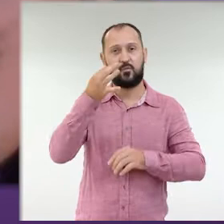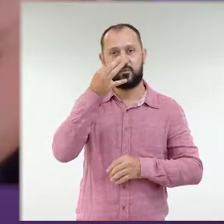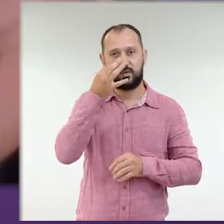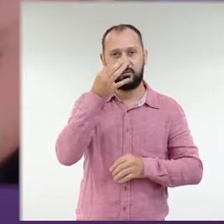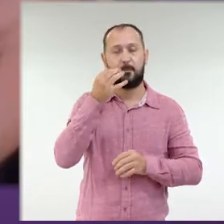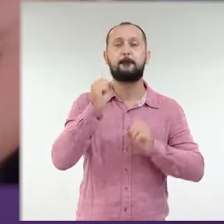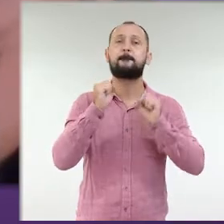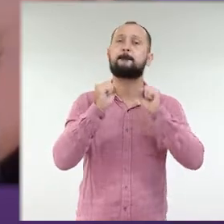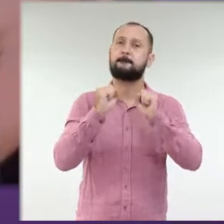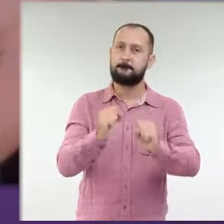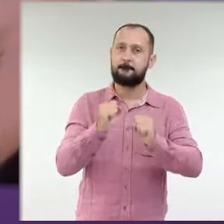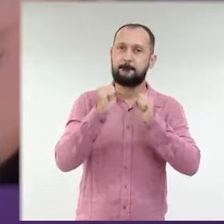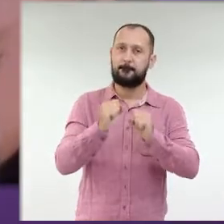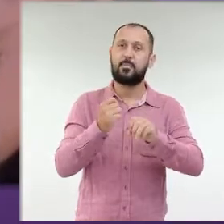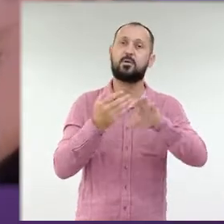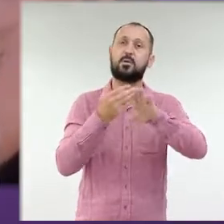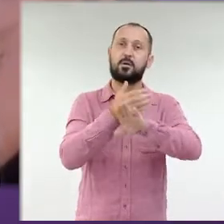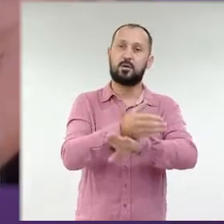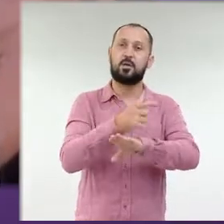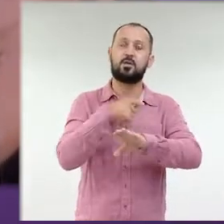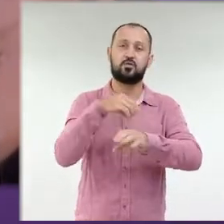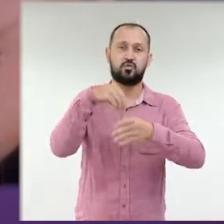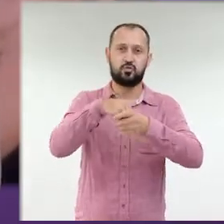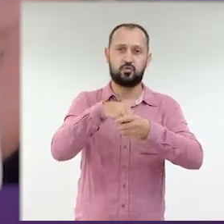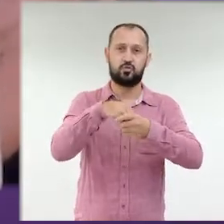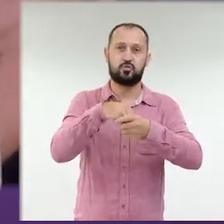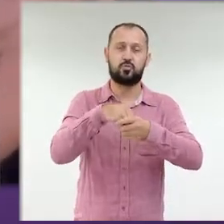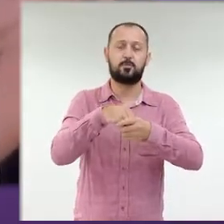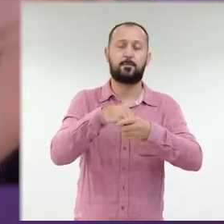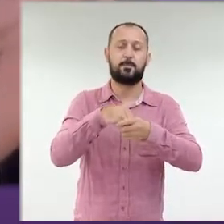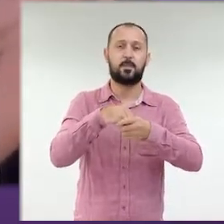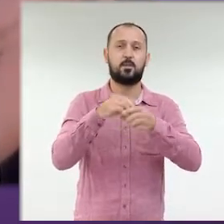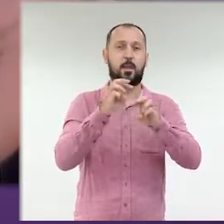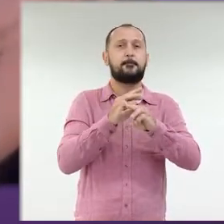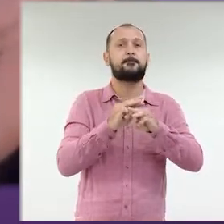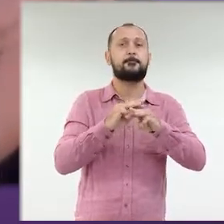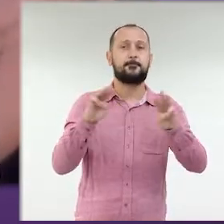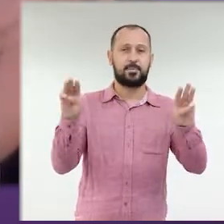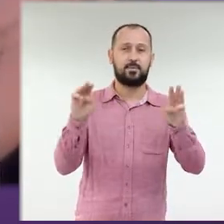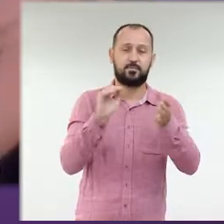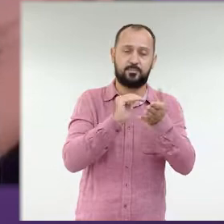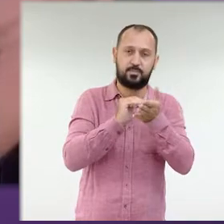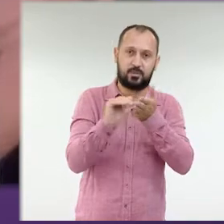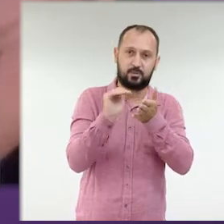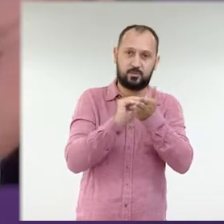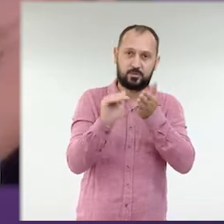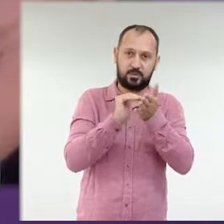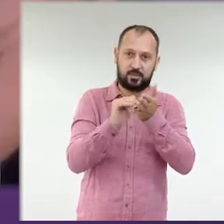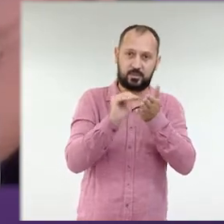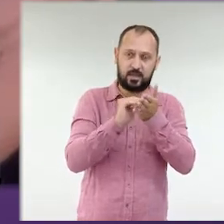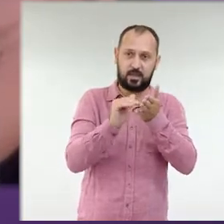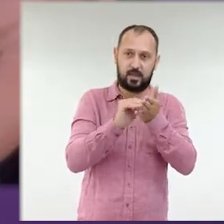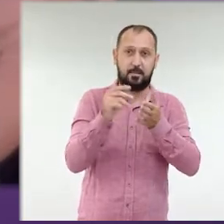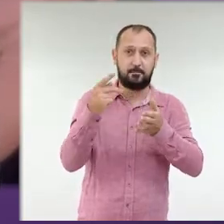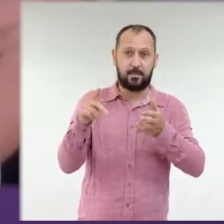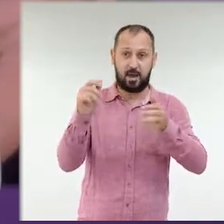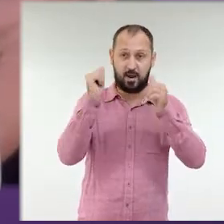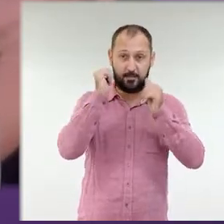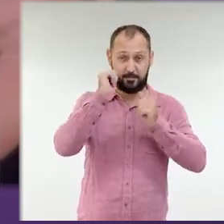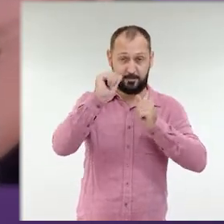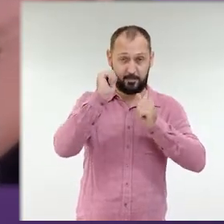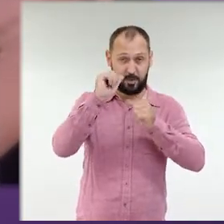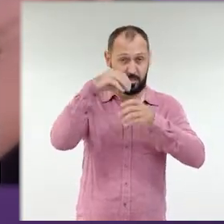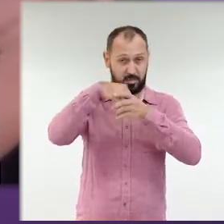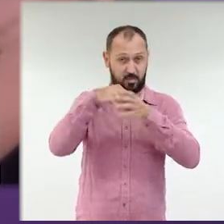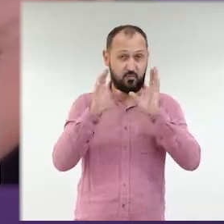ao vivo, podem entrar na página da Subsecretaria de Políticas Públicas para Mulheres no Facebook, porque ali tem